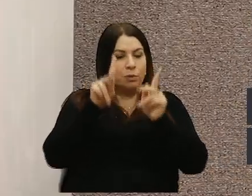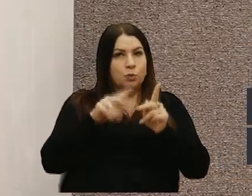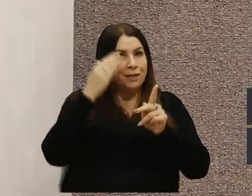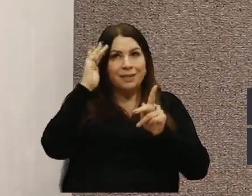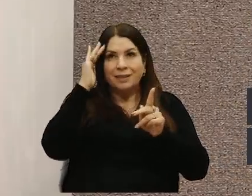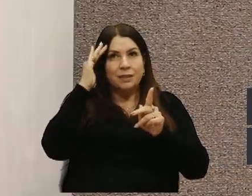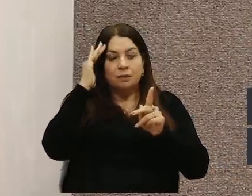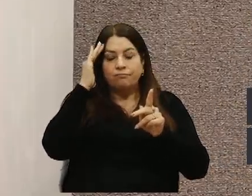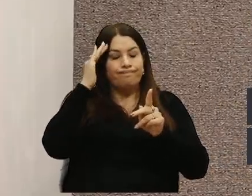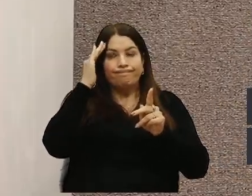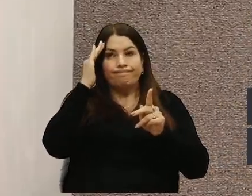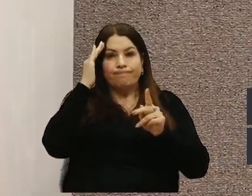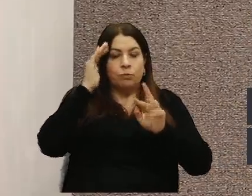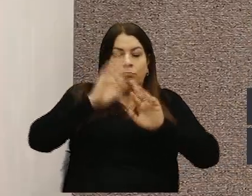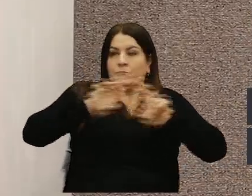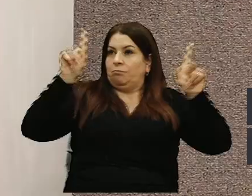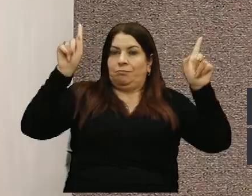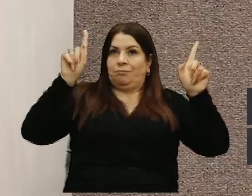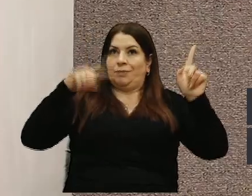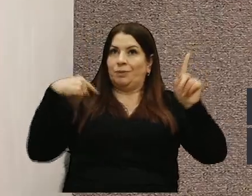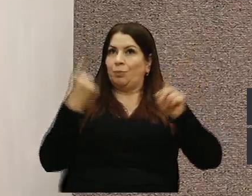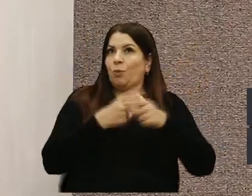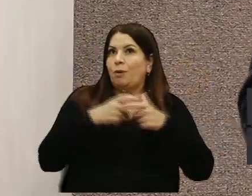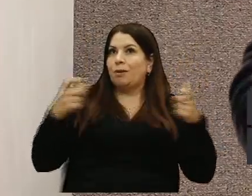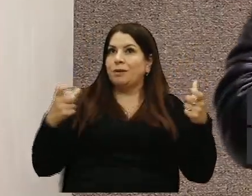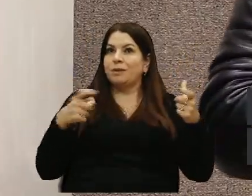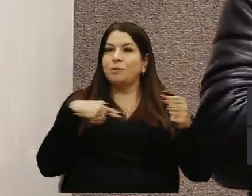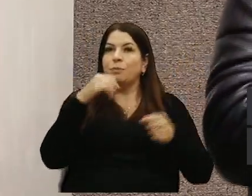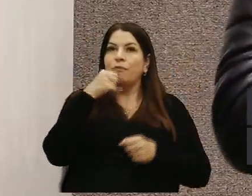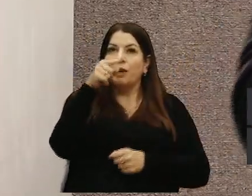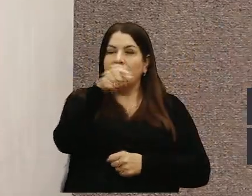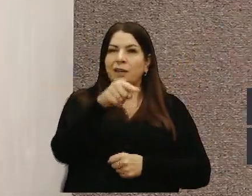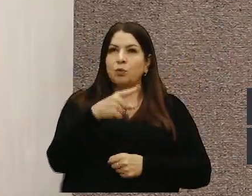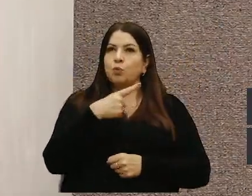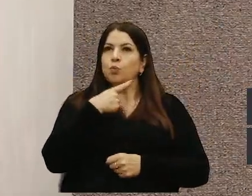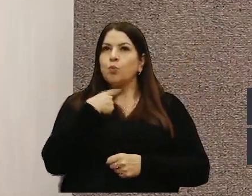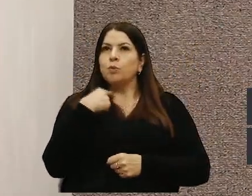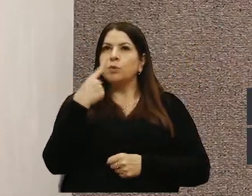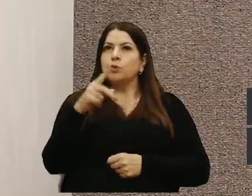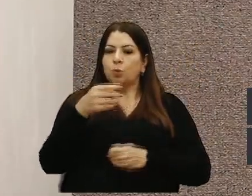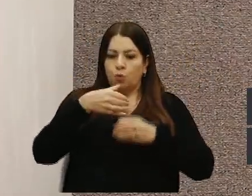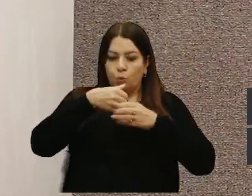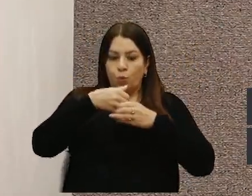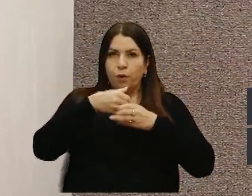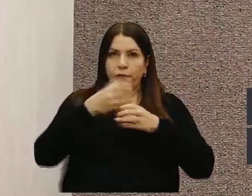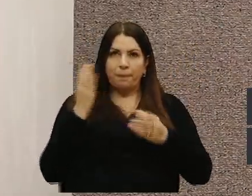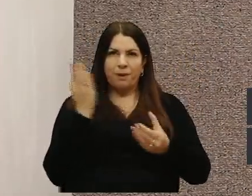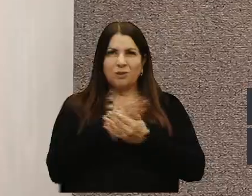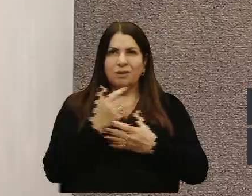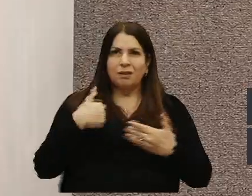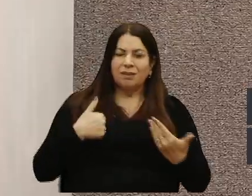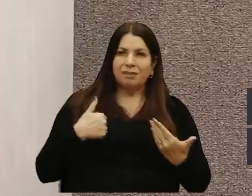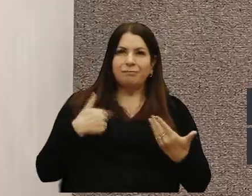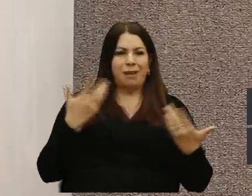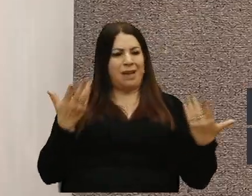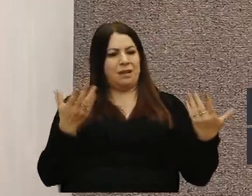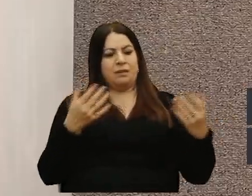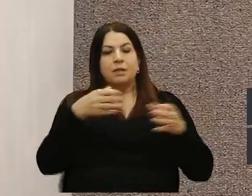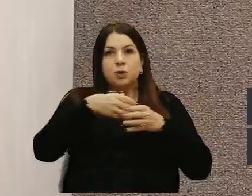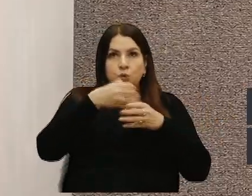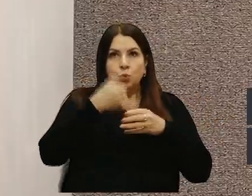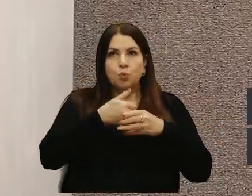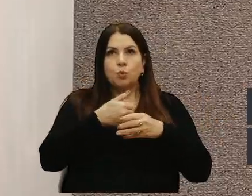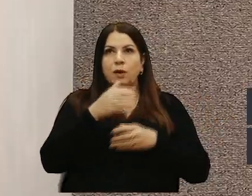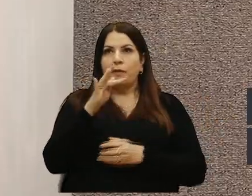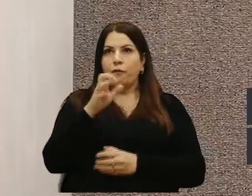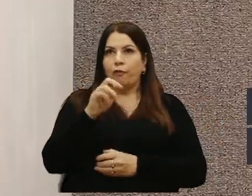que nós chegamos num radicalismo tão grande, onde se eu dizer para o senhor que eu não gosto da sua cuia de chimarrão, você vai me processar porque essa cuia aqui é